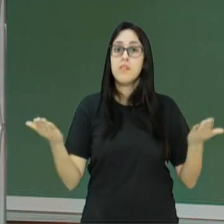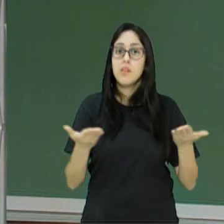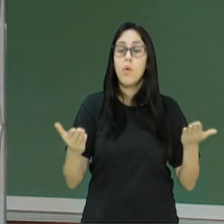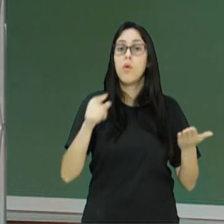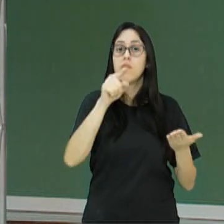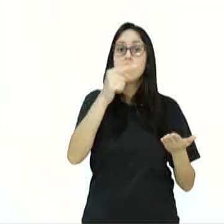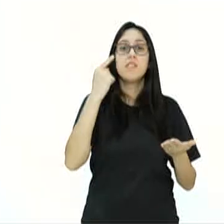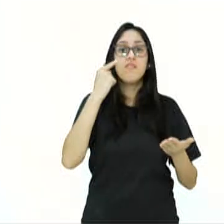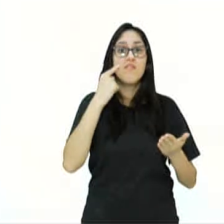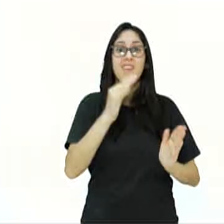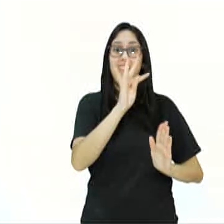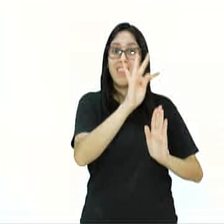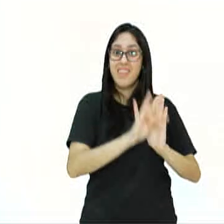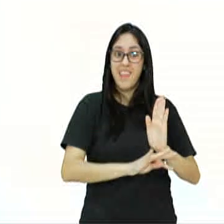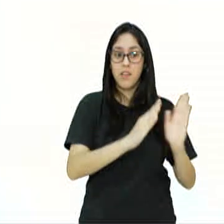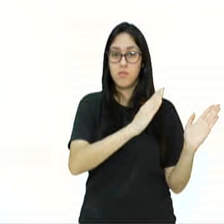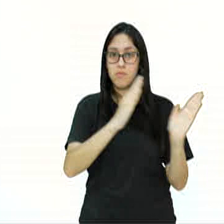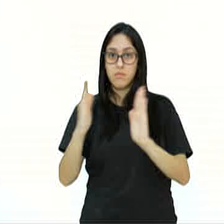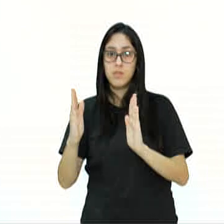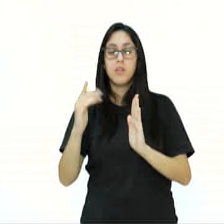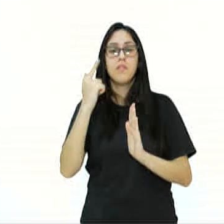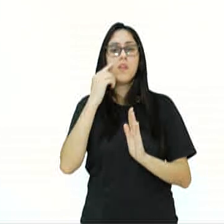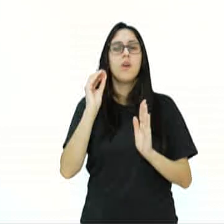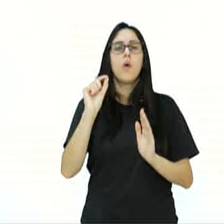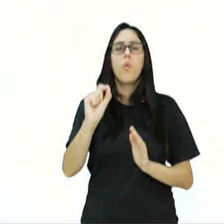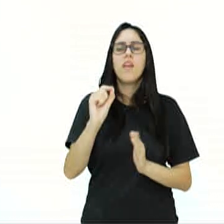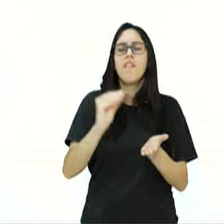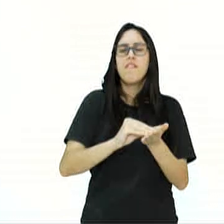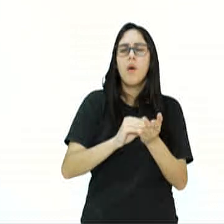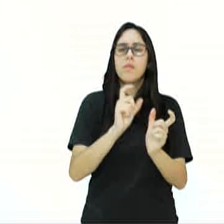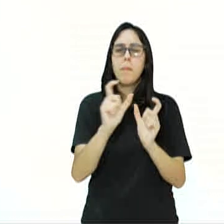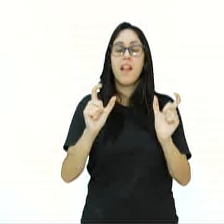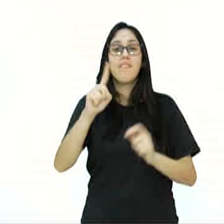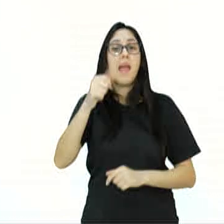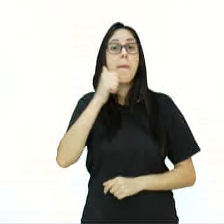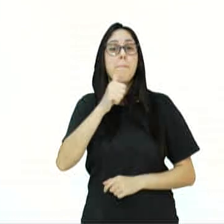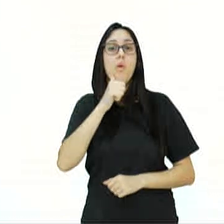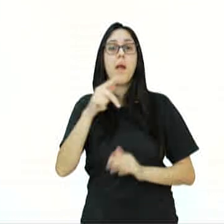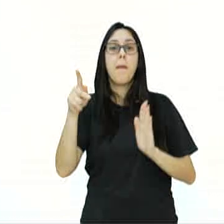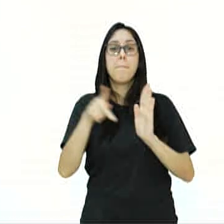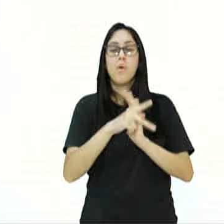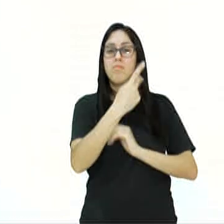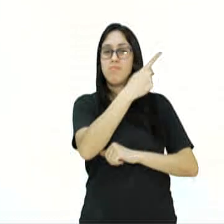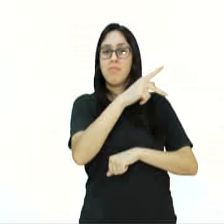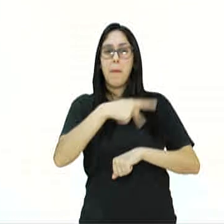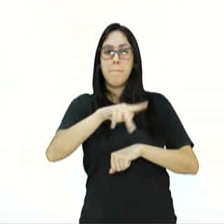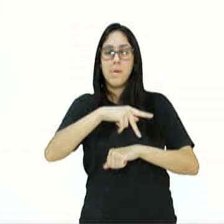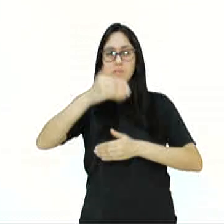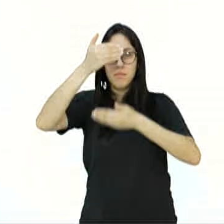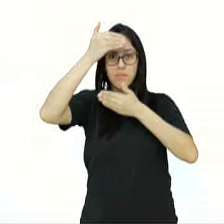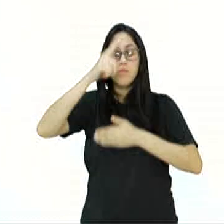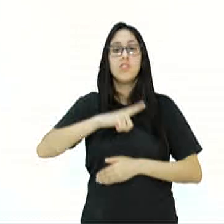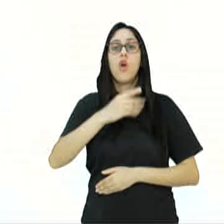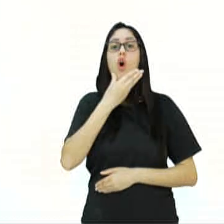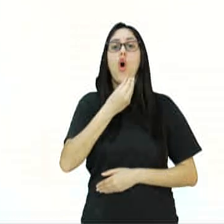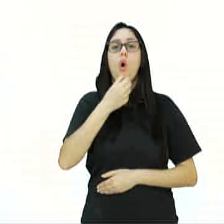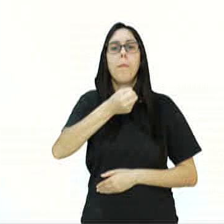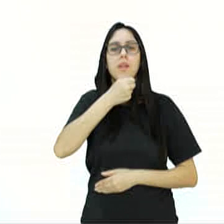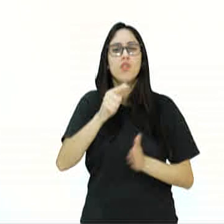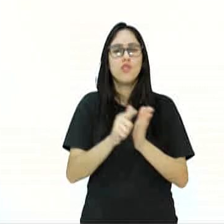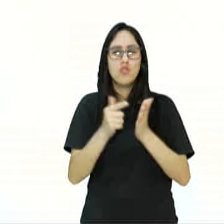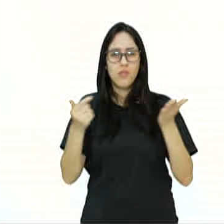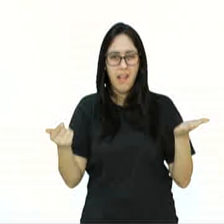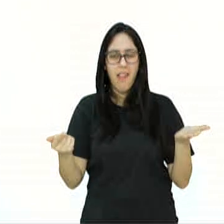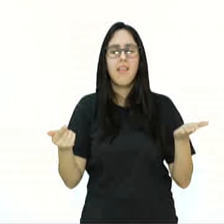corretamente o texto abaixo, que reproduz as palavras de uma jovem afegã registrada pelo jornalista José Arbex Jr.